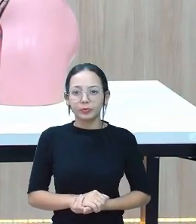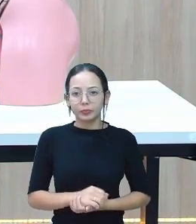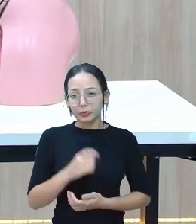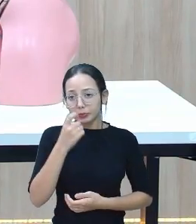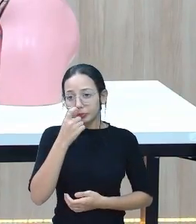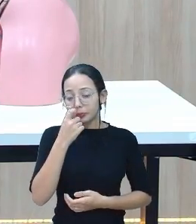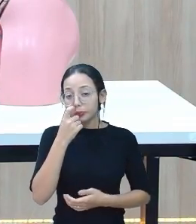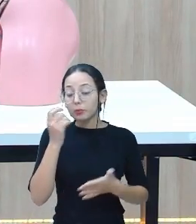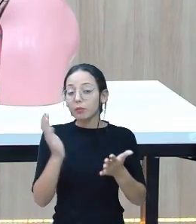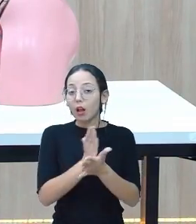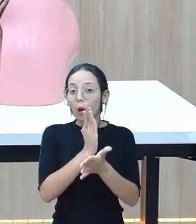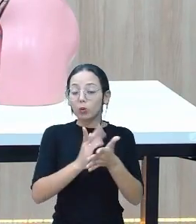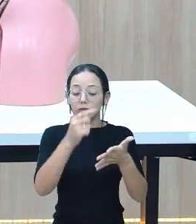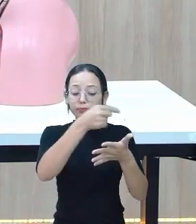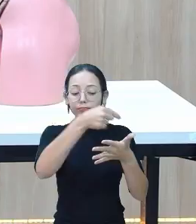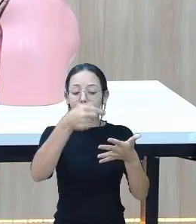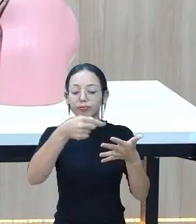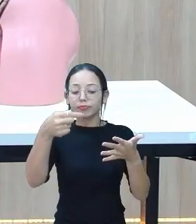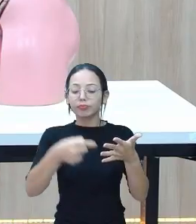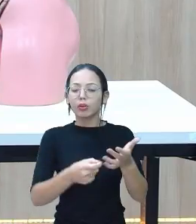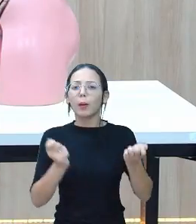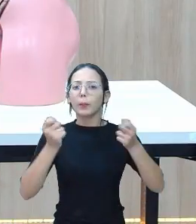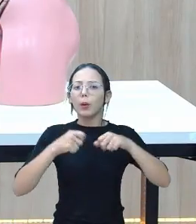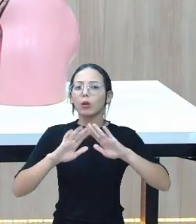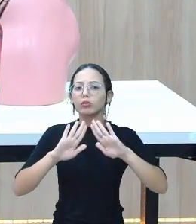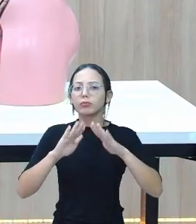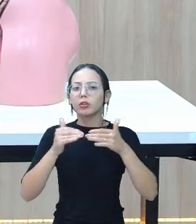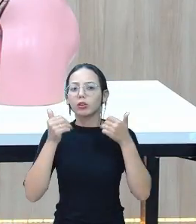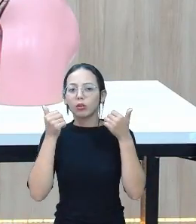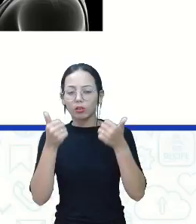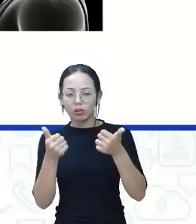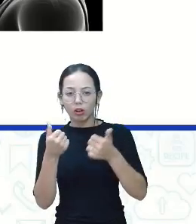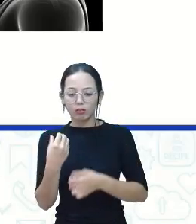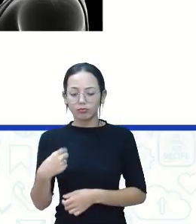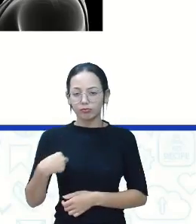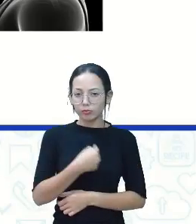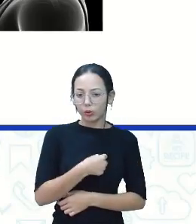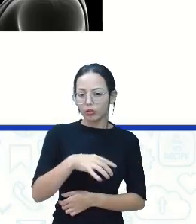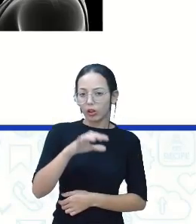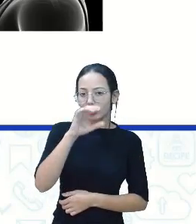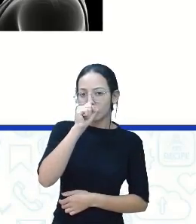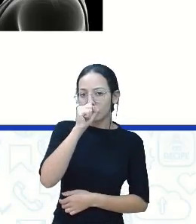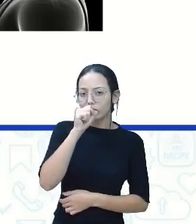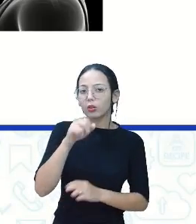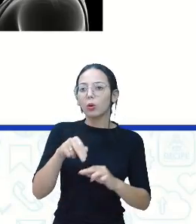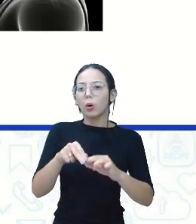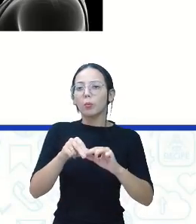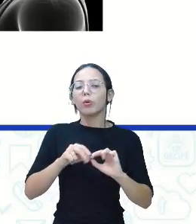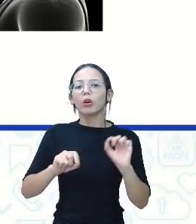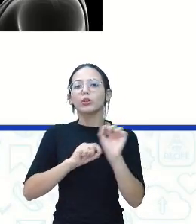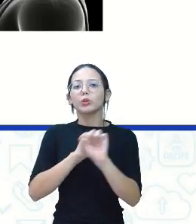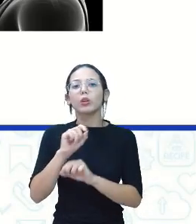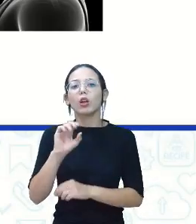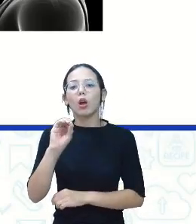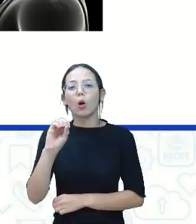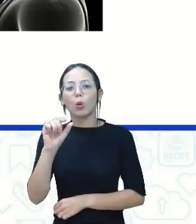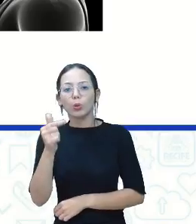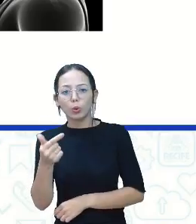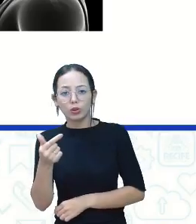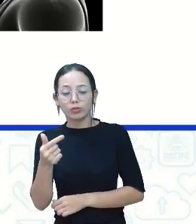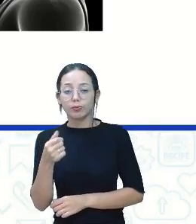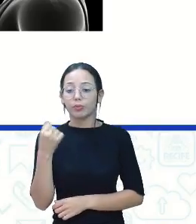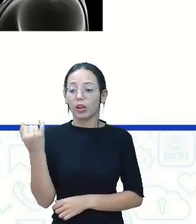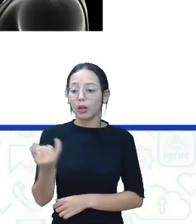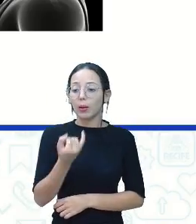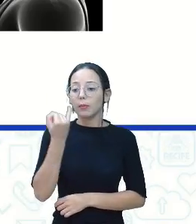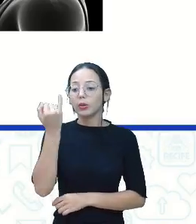E fatores que podem melhorar a nossa respiração devido à presença de oxigênio. Então, é importante